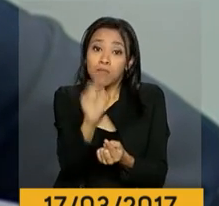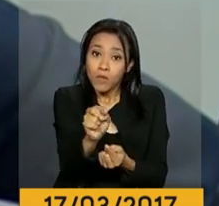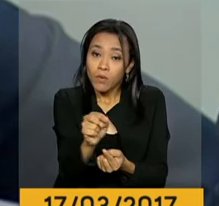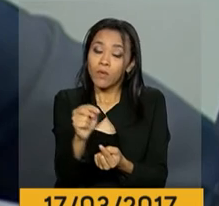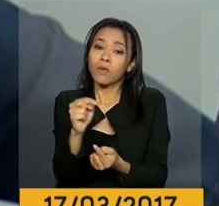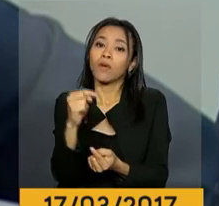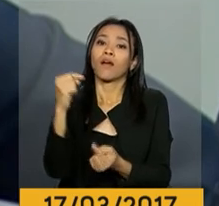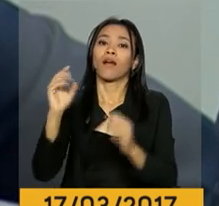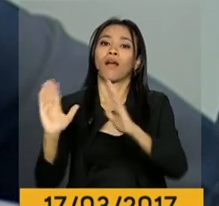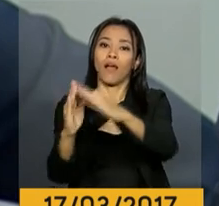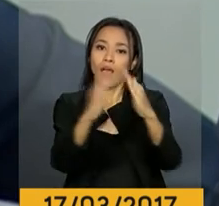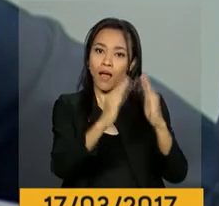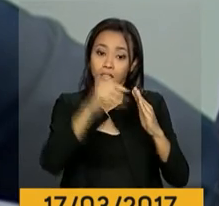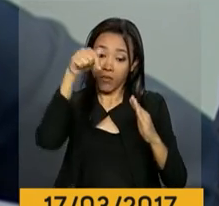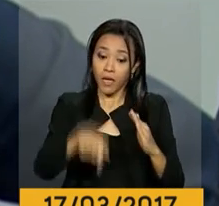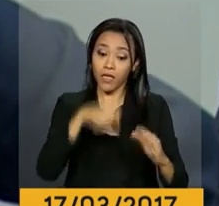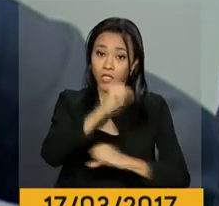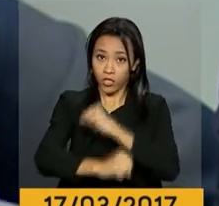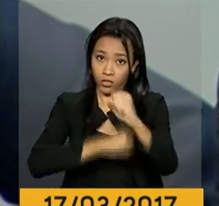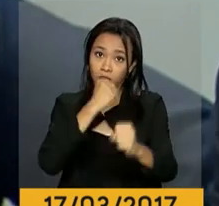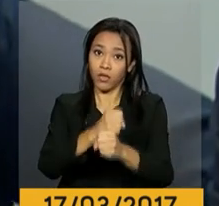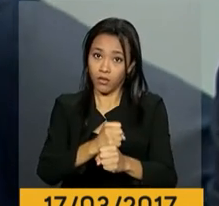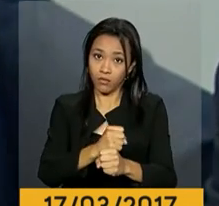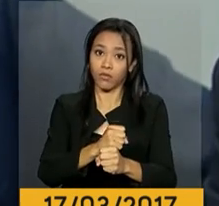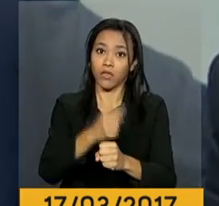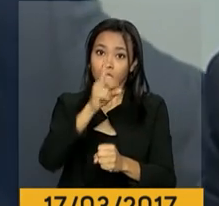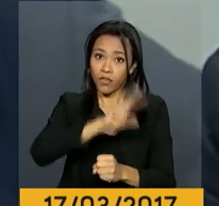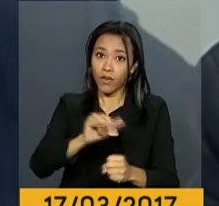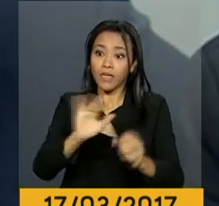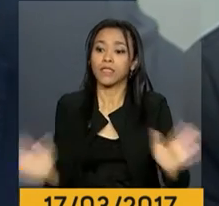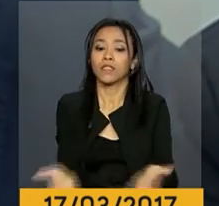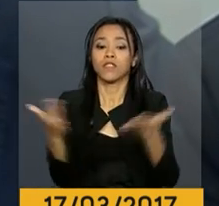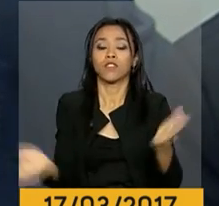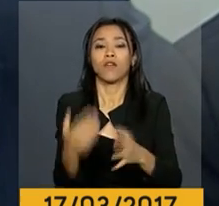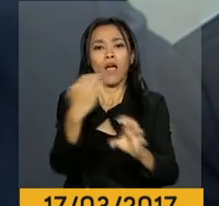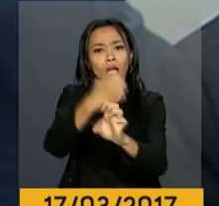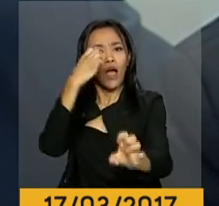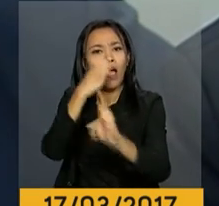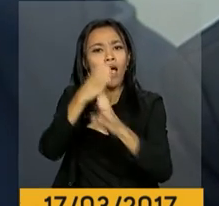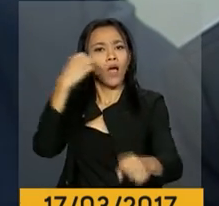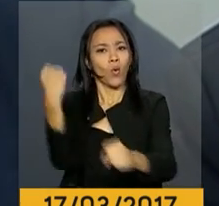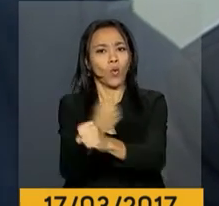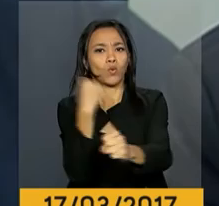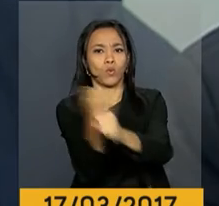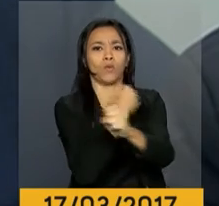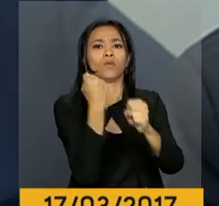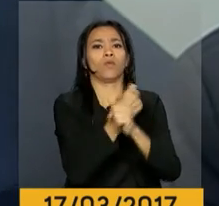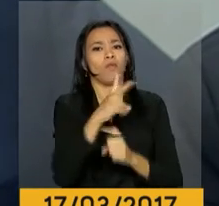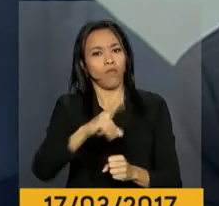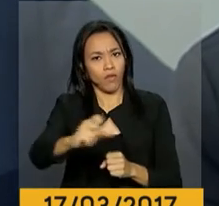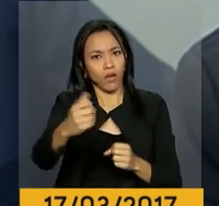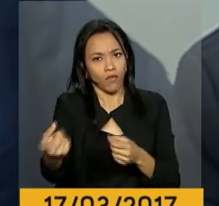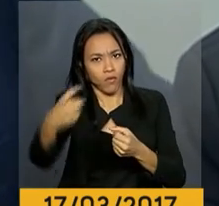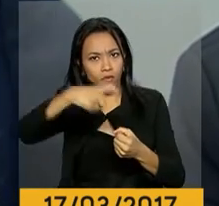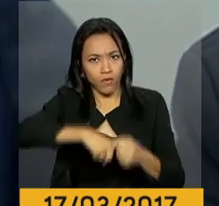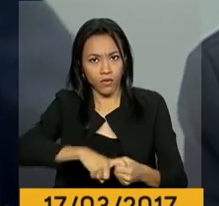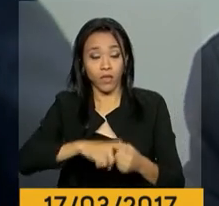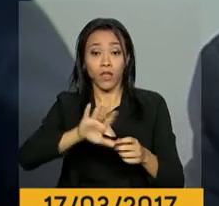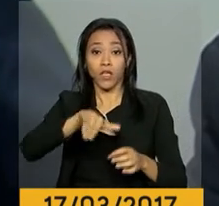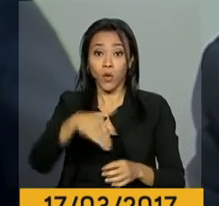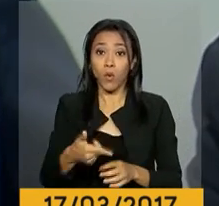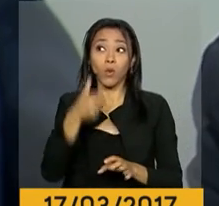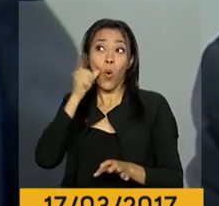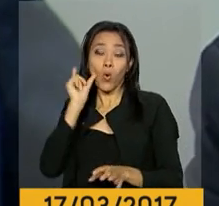Minha Vida para este ano, que vai incentivar a construção civil, que quando nós retomamos esses índices